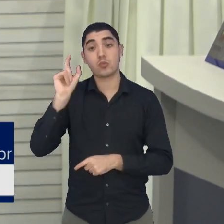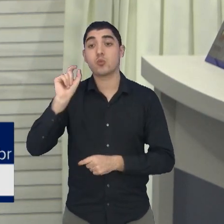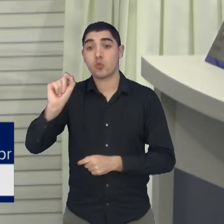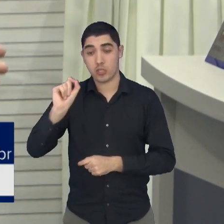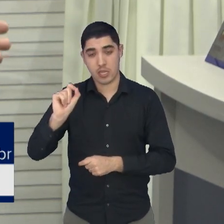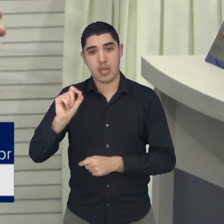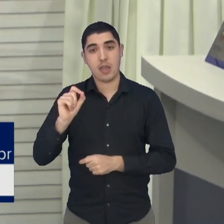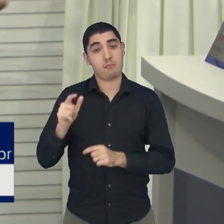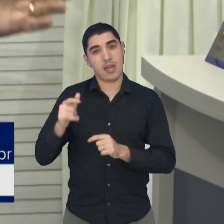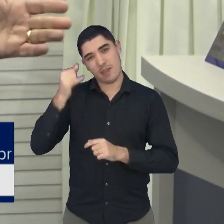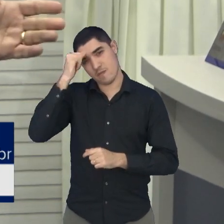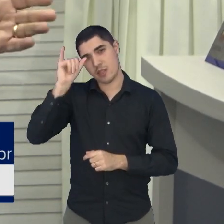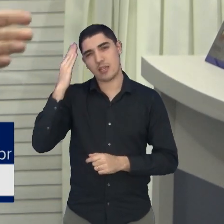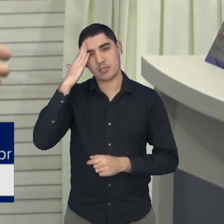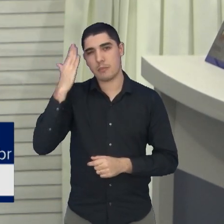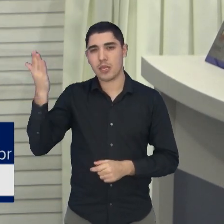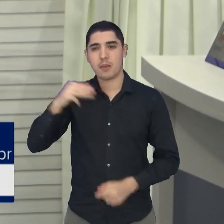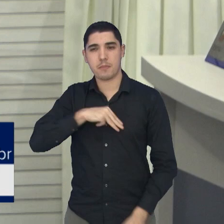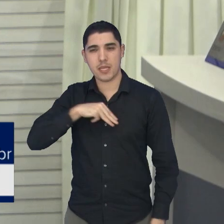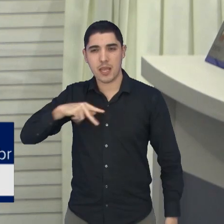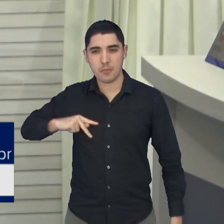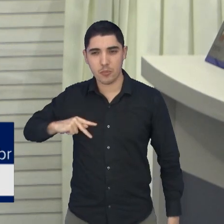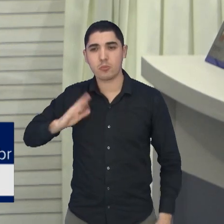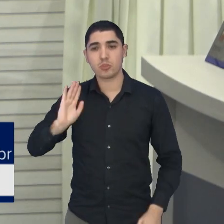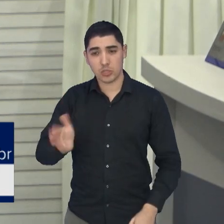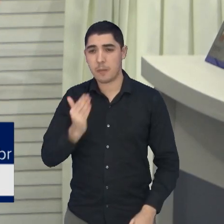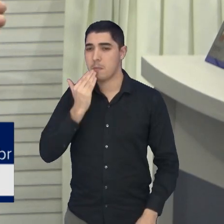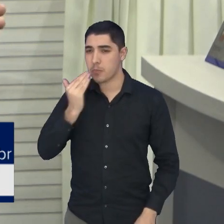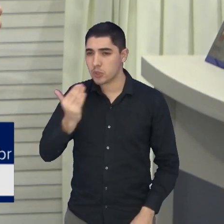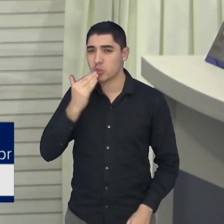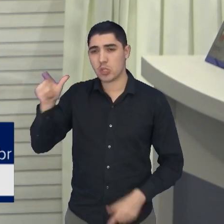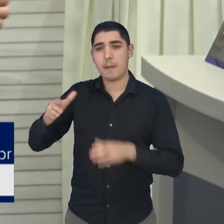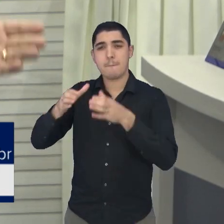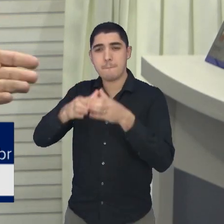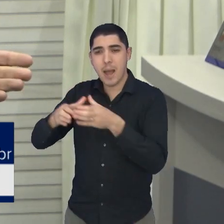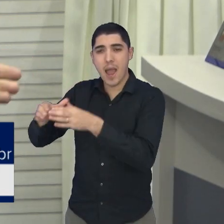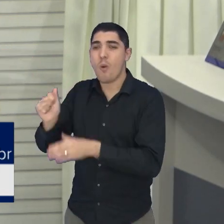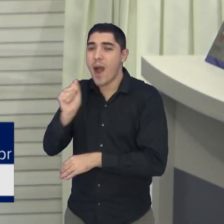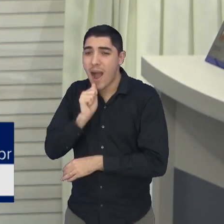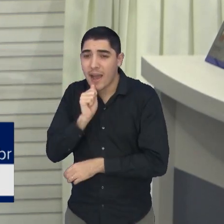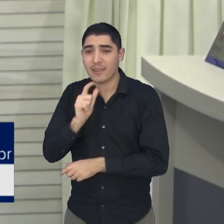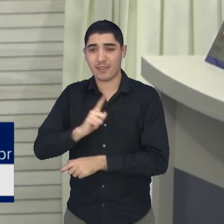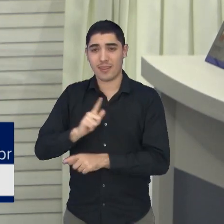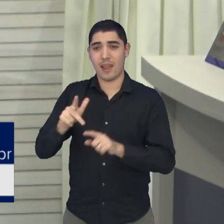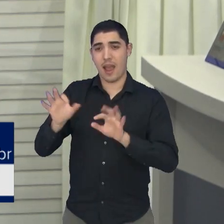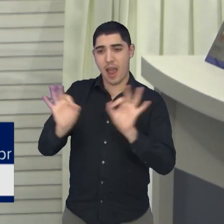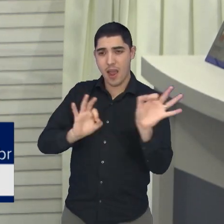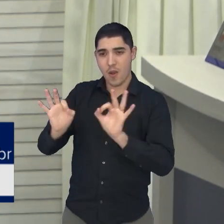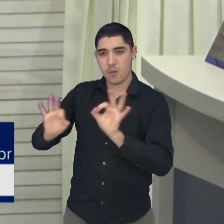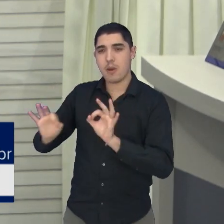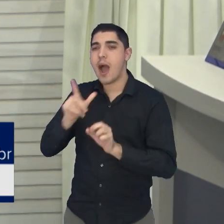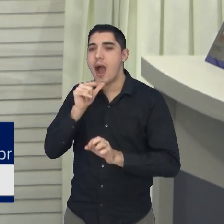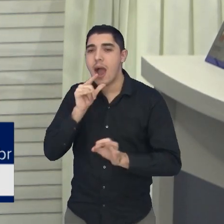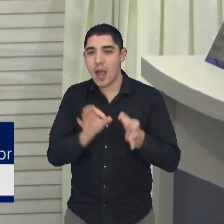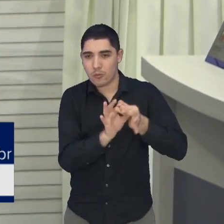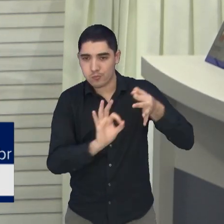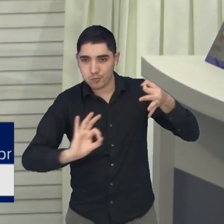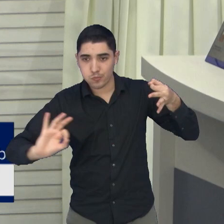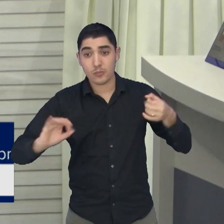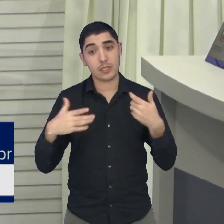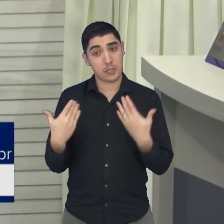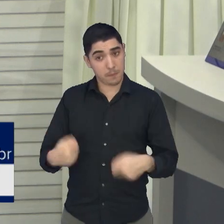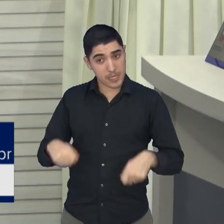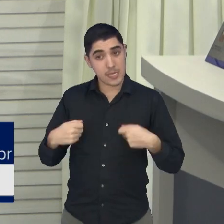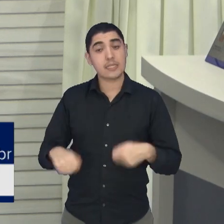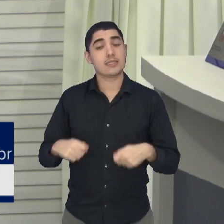população, né? A gente sabe que o Ministério Público tem impedido esse tipo de ligação, embaixo está em processo de regularização. Então, a gente tem que ser muito pontual